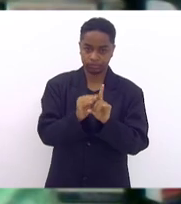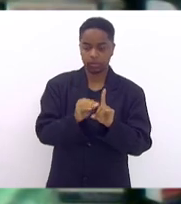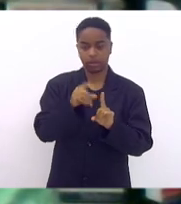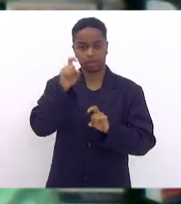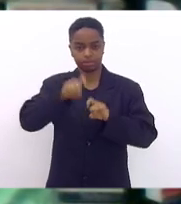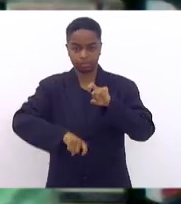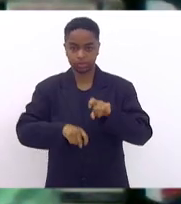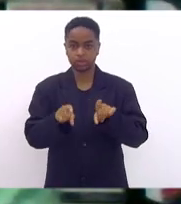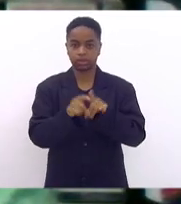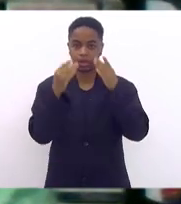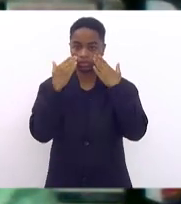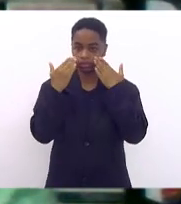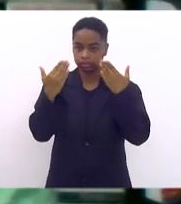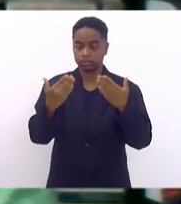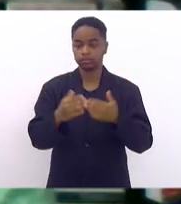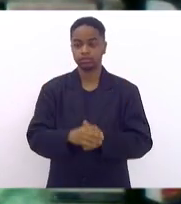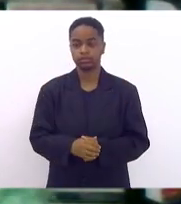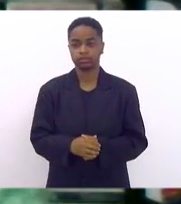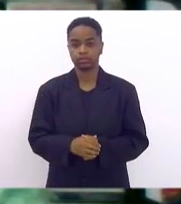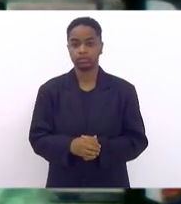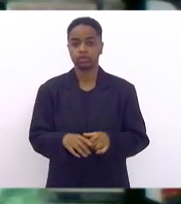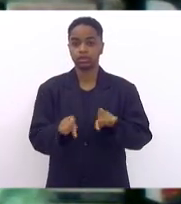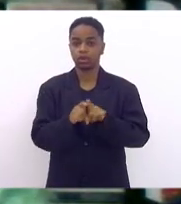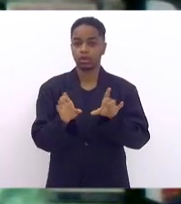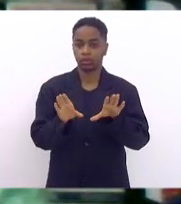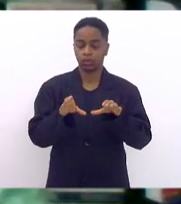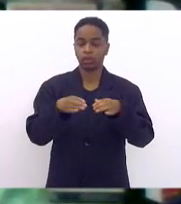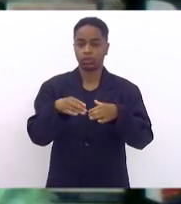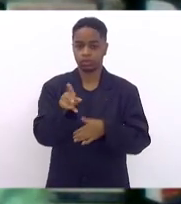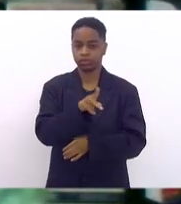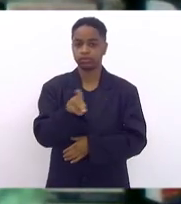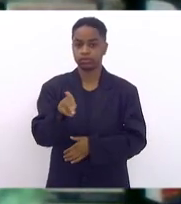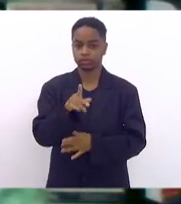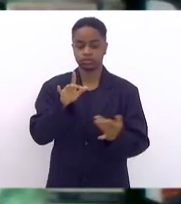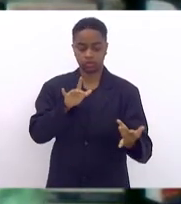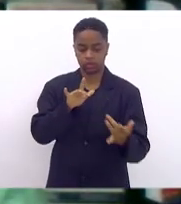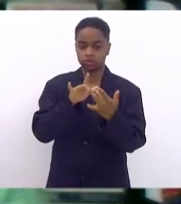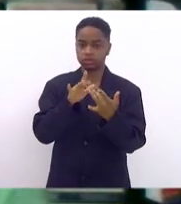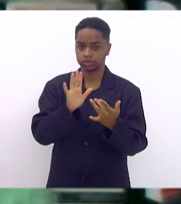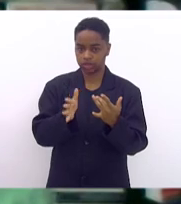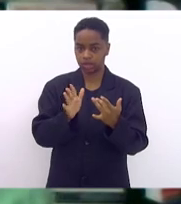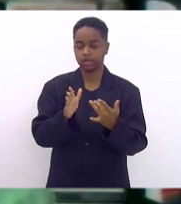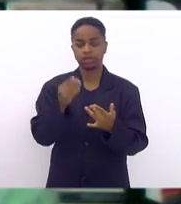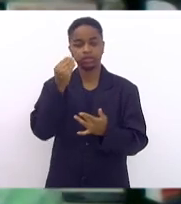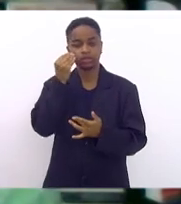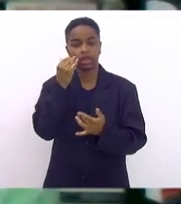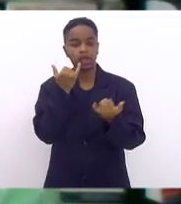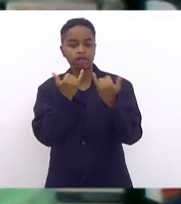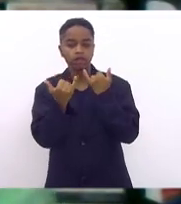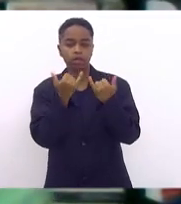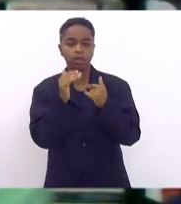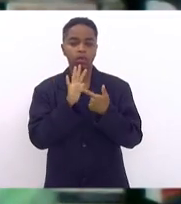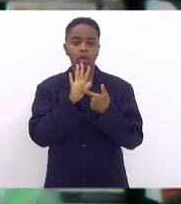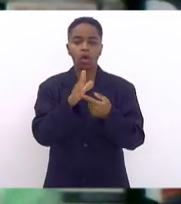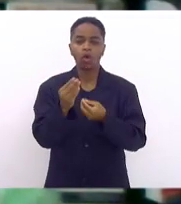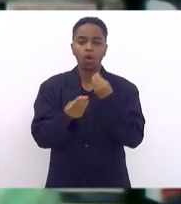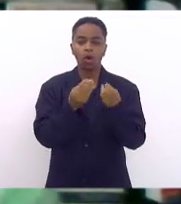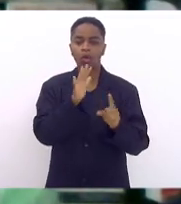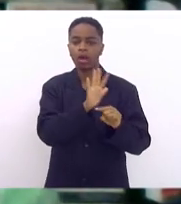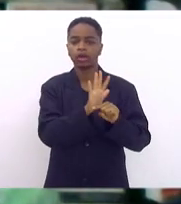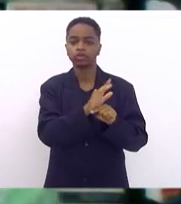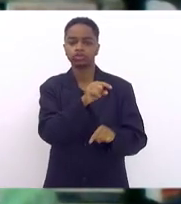E no grupo de professores, porque uma professora entrou em contato comigo tentando buscar uma informação de como que eu posso lidar com isso, como eu posso ajudar essa